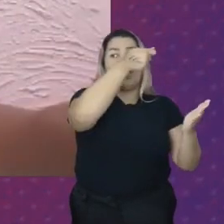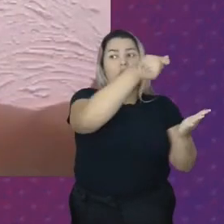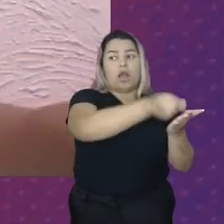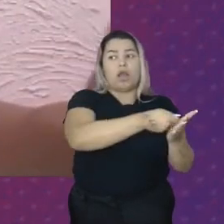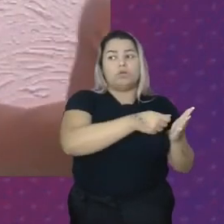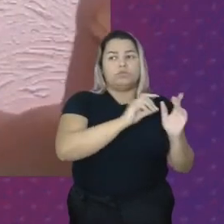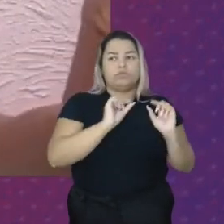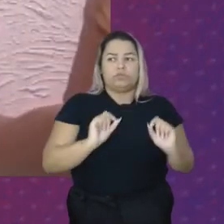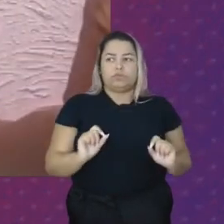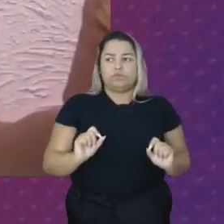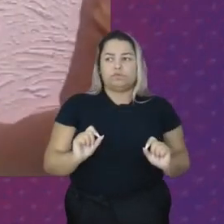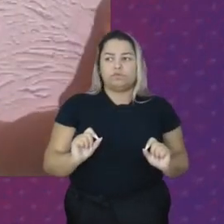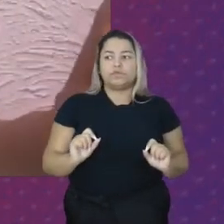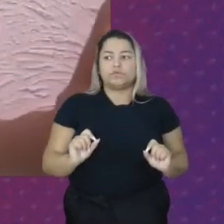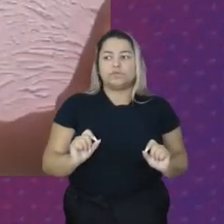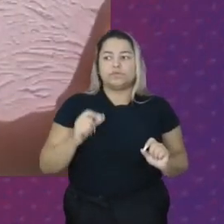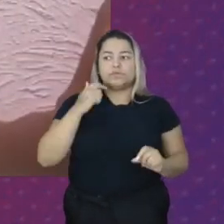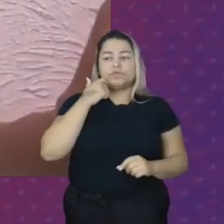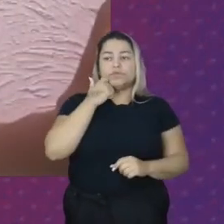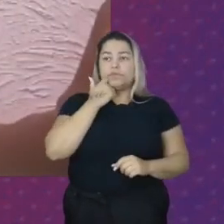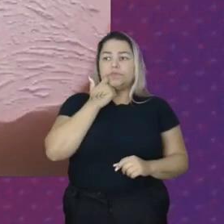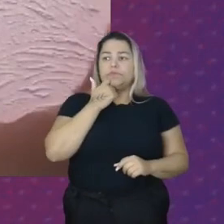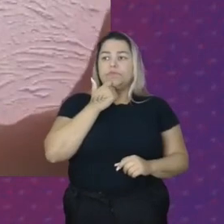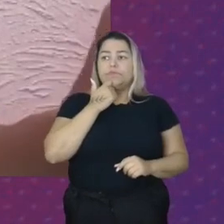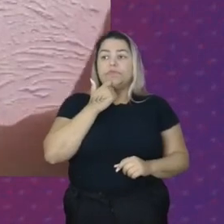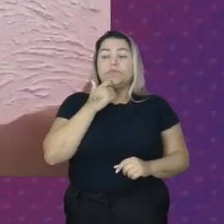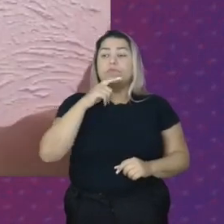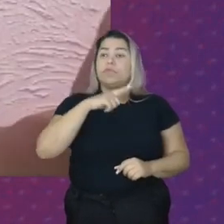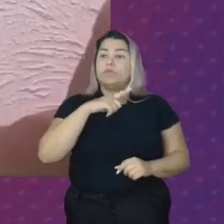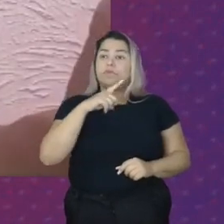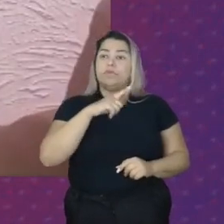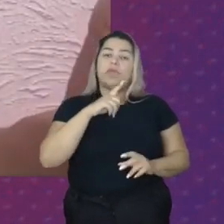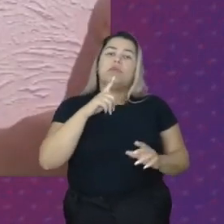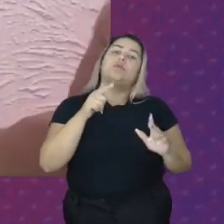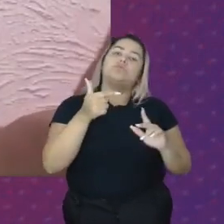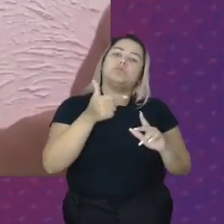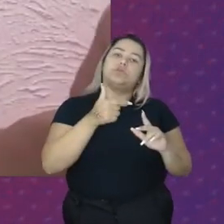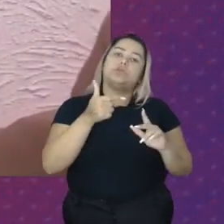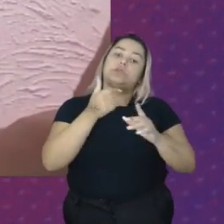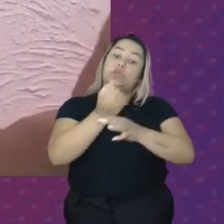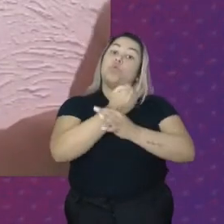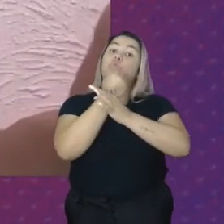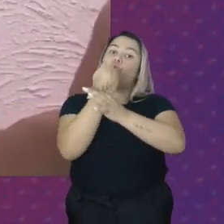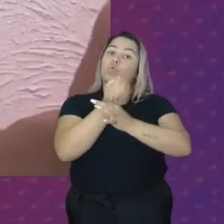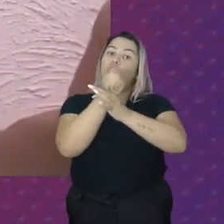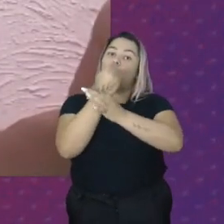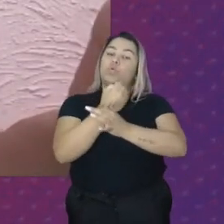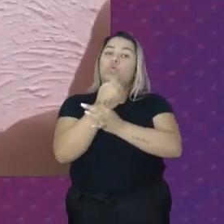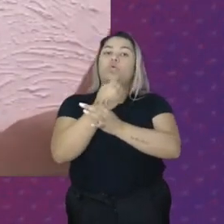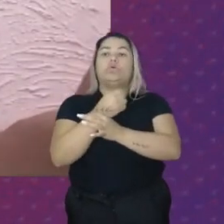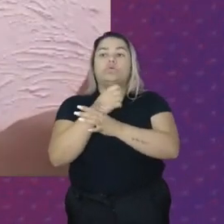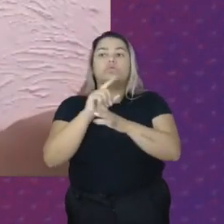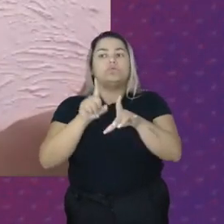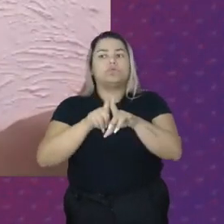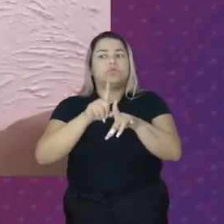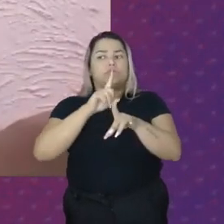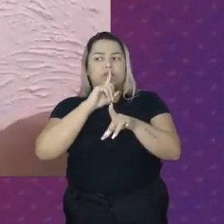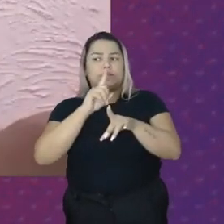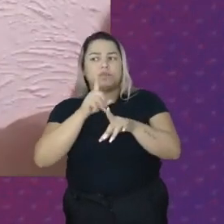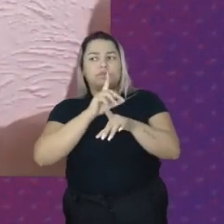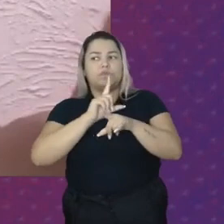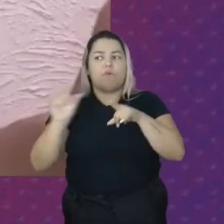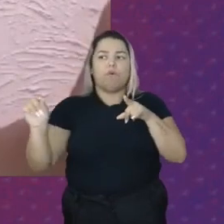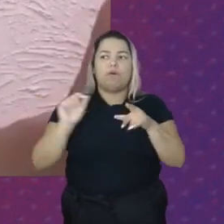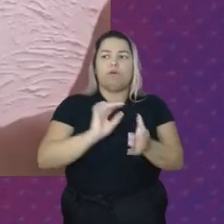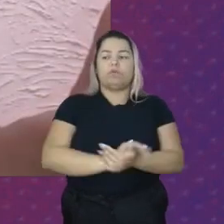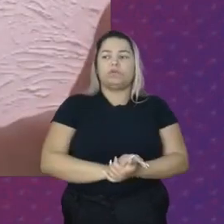obrigação com ela. O seguro-desemprego para a trabalhadora doméstica é 3 meses só. Por quê, gente?